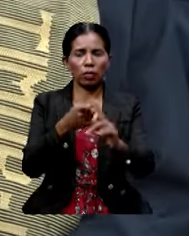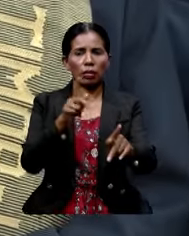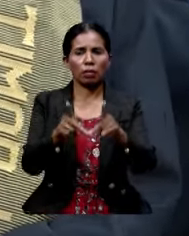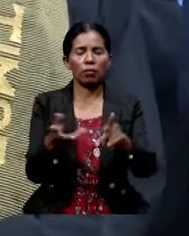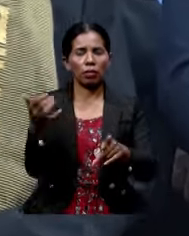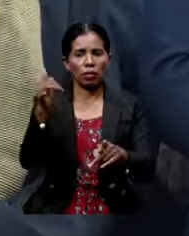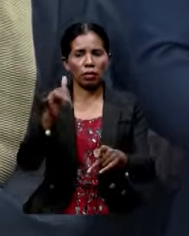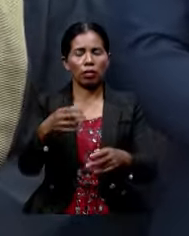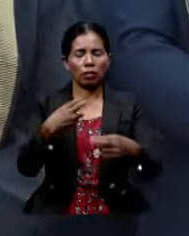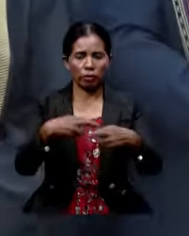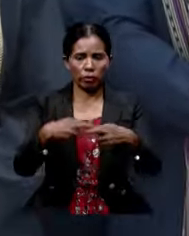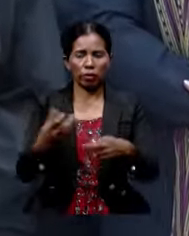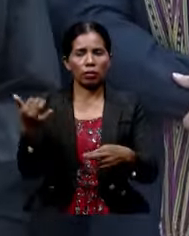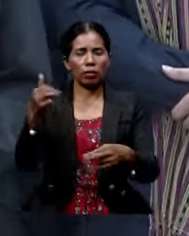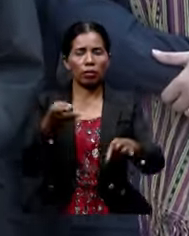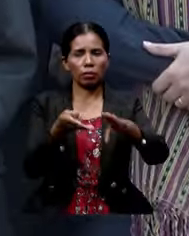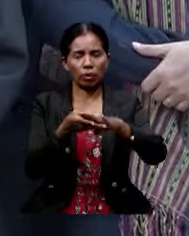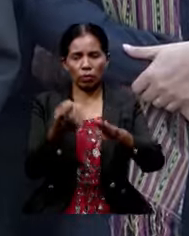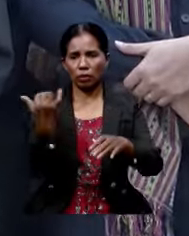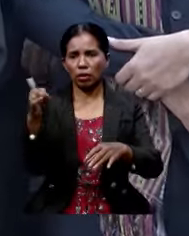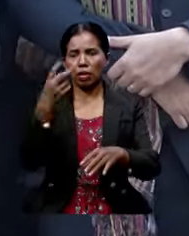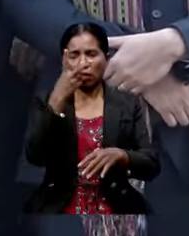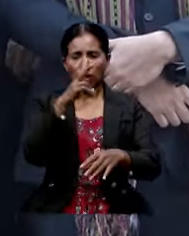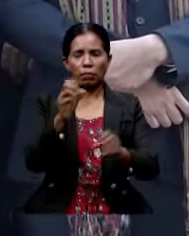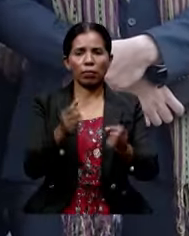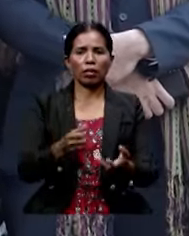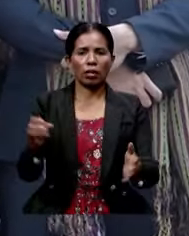no risku Sira nebe Banco Sira hare. Nune bela